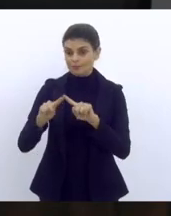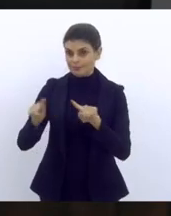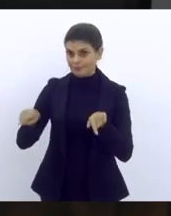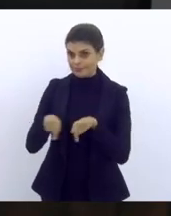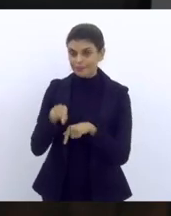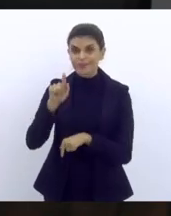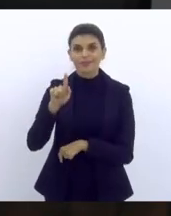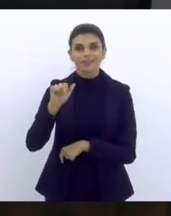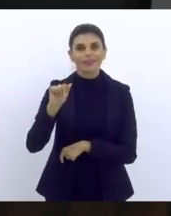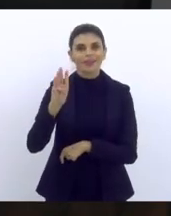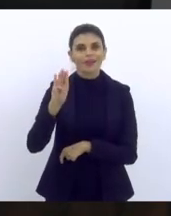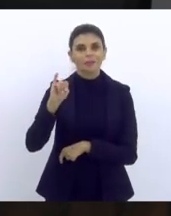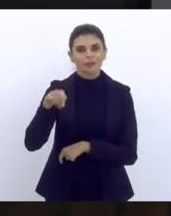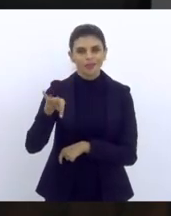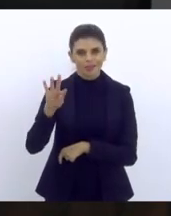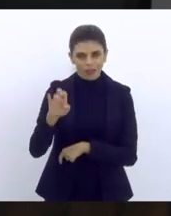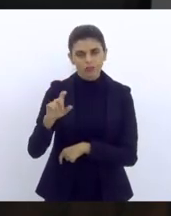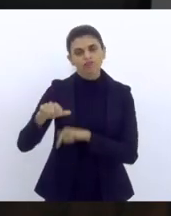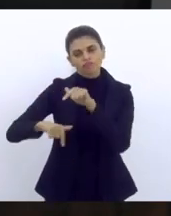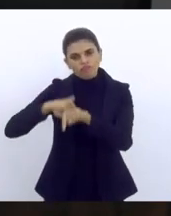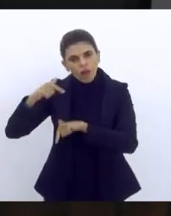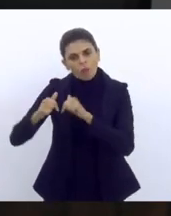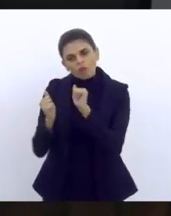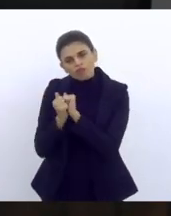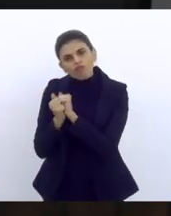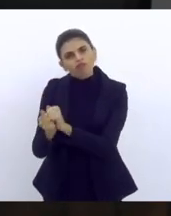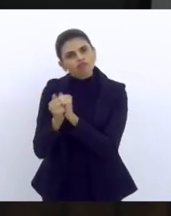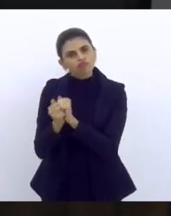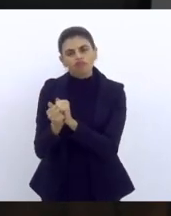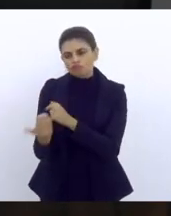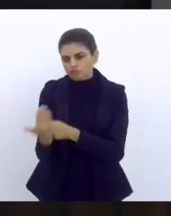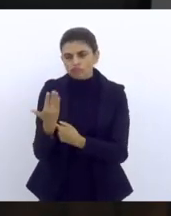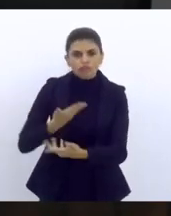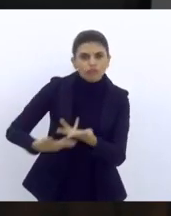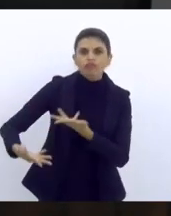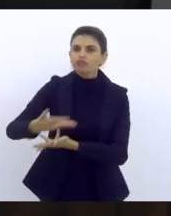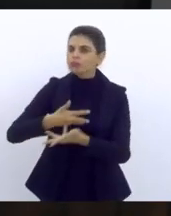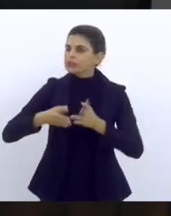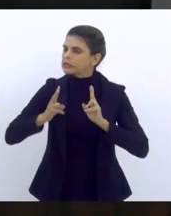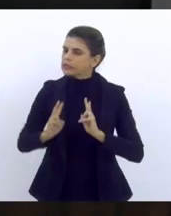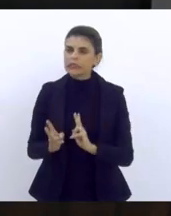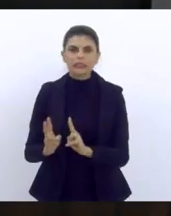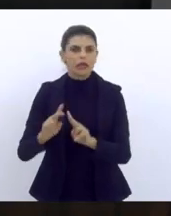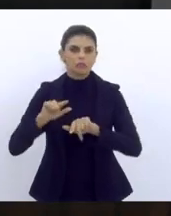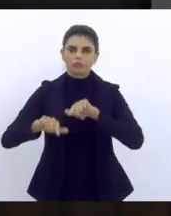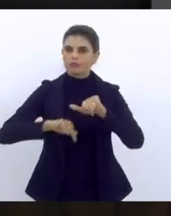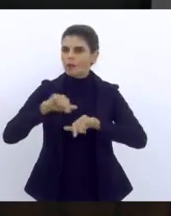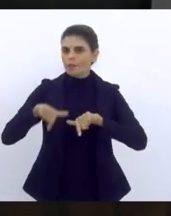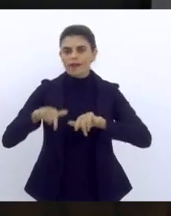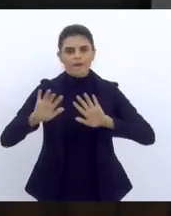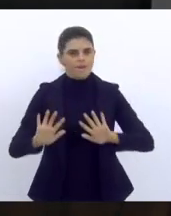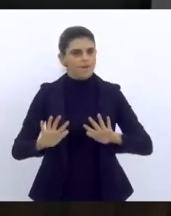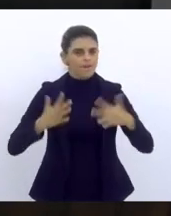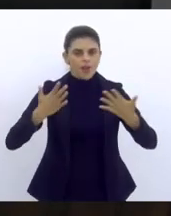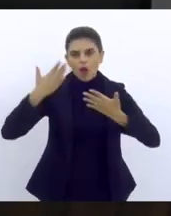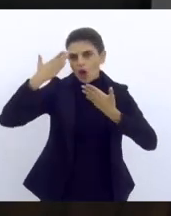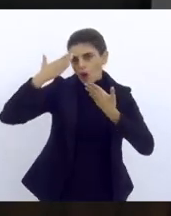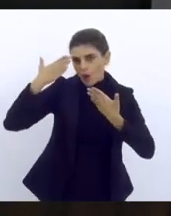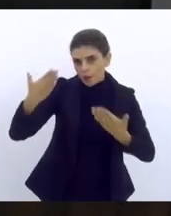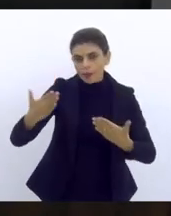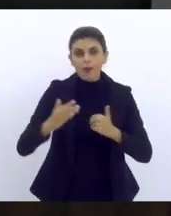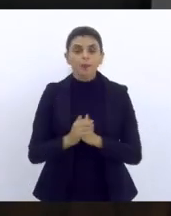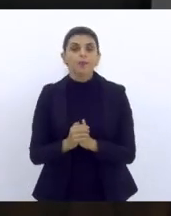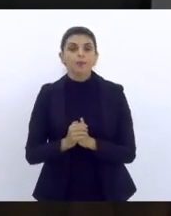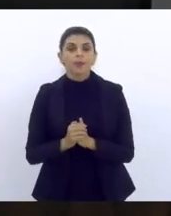aqui coloquei, de uma forma direta e indireta, têm contribuído e contribuiu muito para a realização desse evento, muito obrigado.